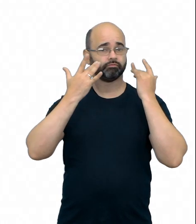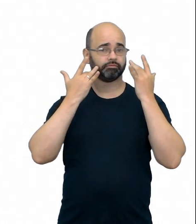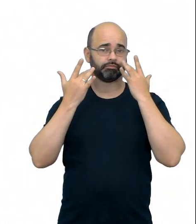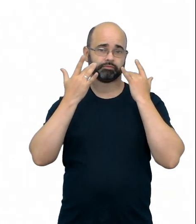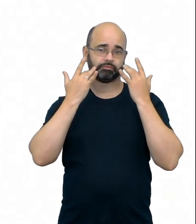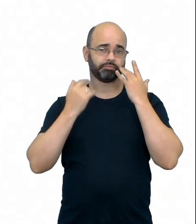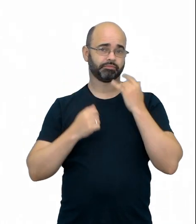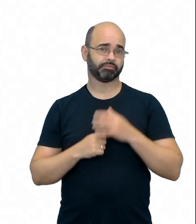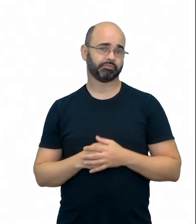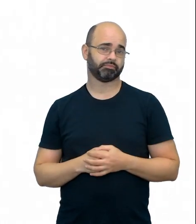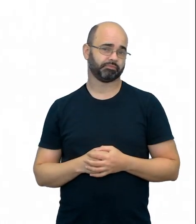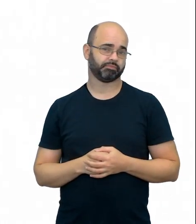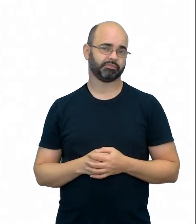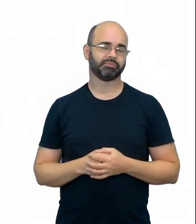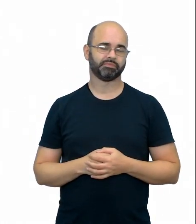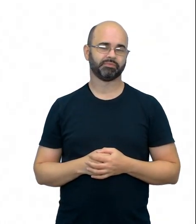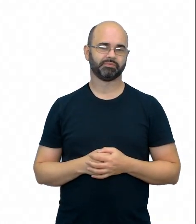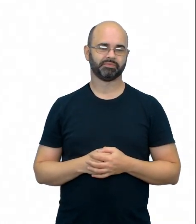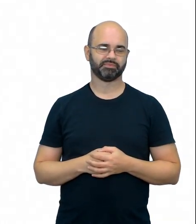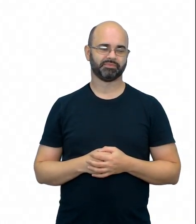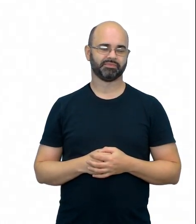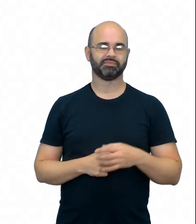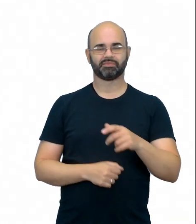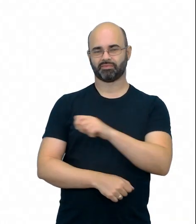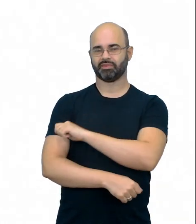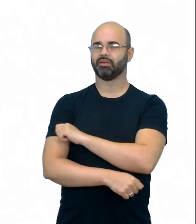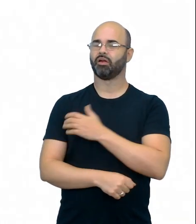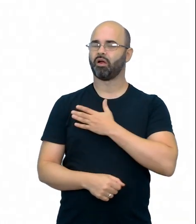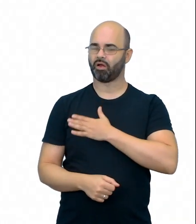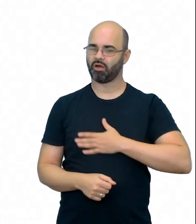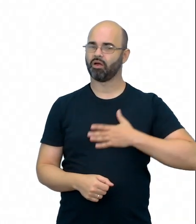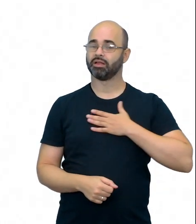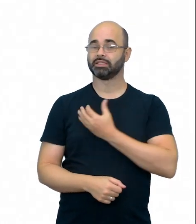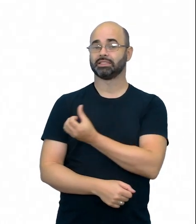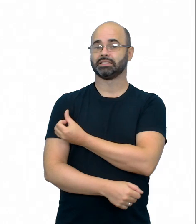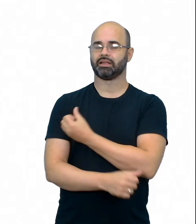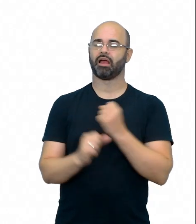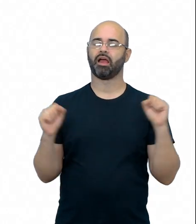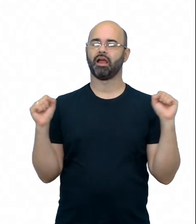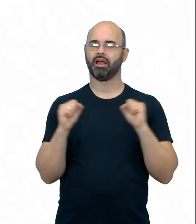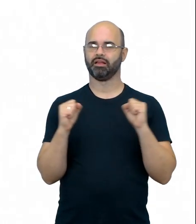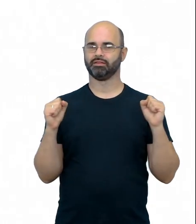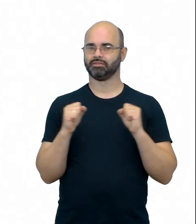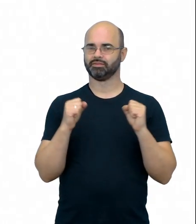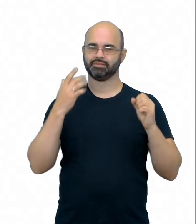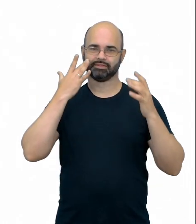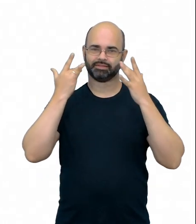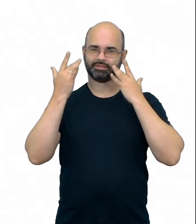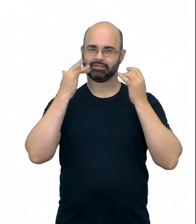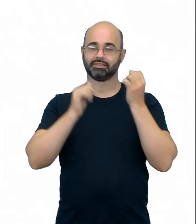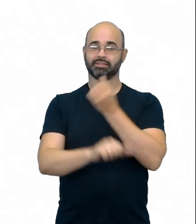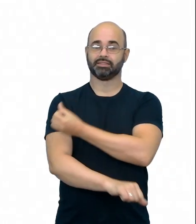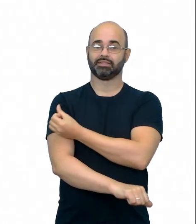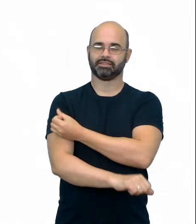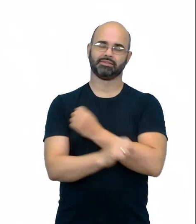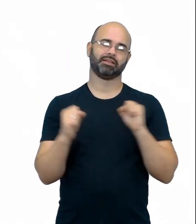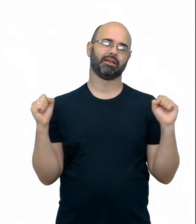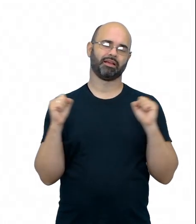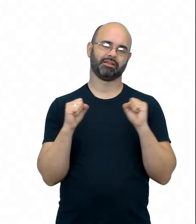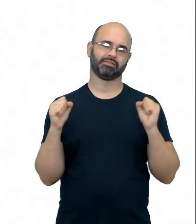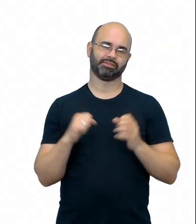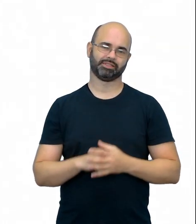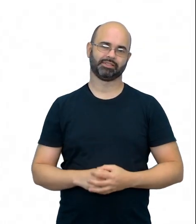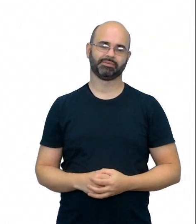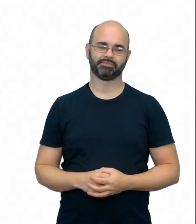esses alunos, né? Eles gostam bastante. Sexto ano, eles adoram participar de teatro. Então, o que que